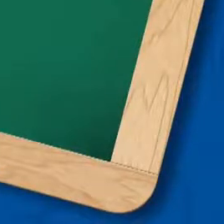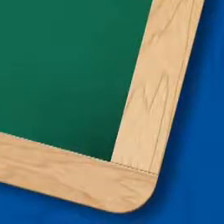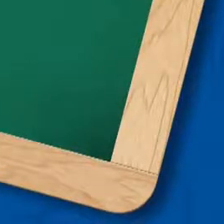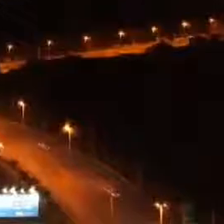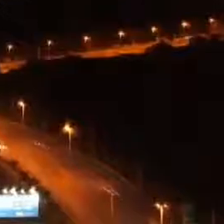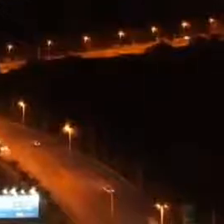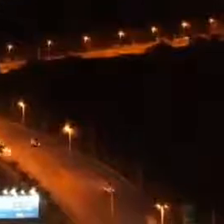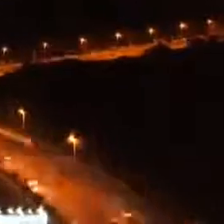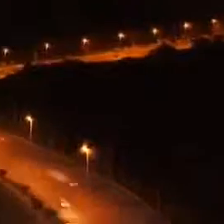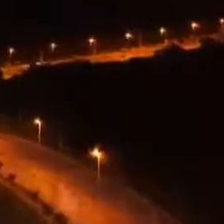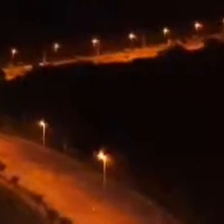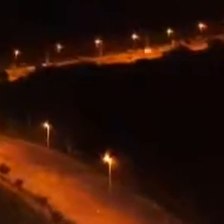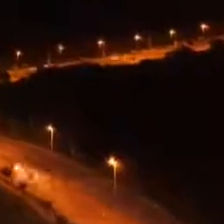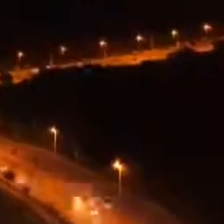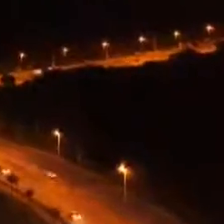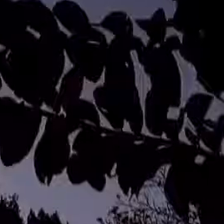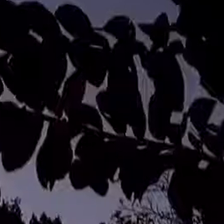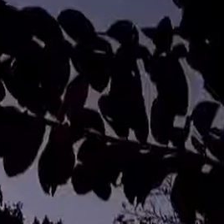em